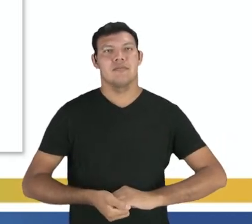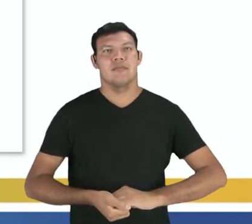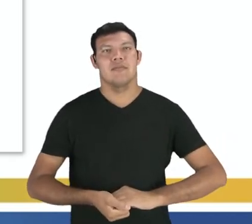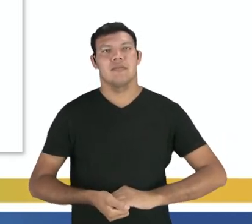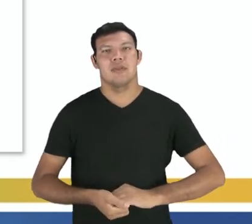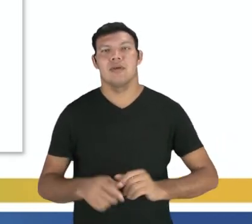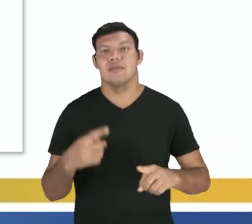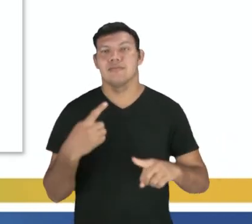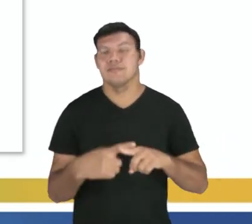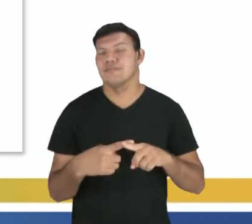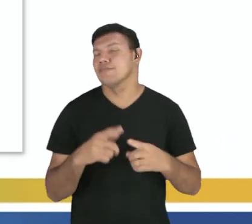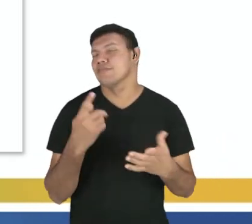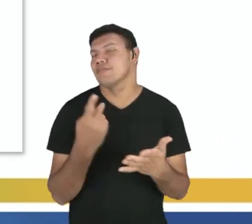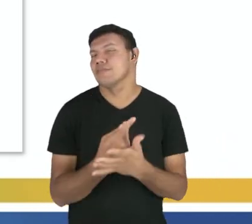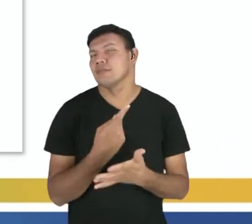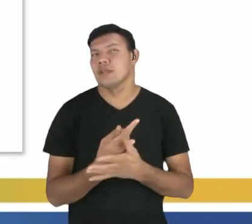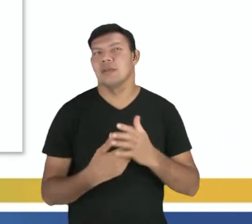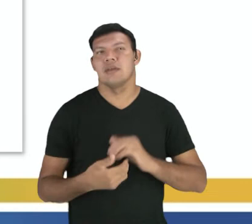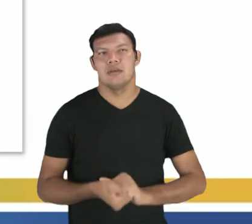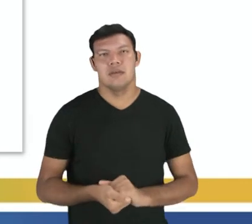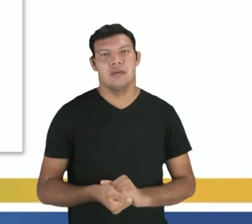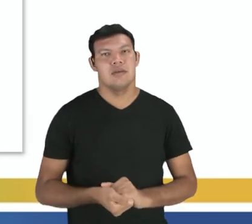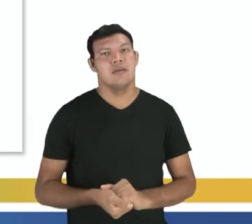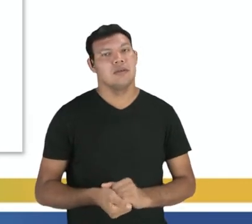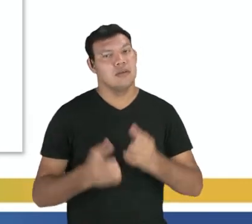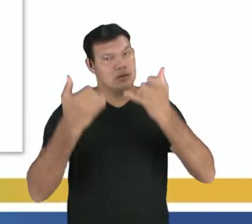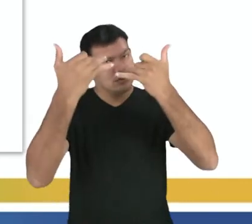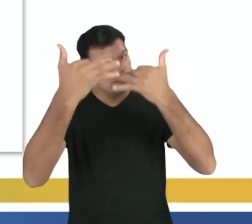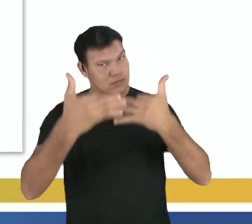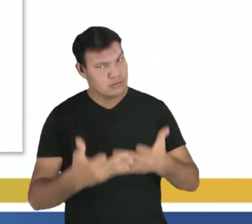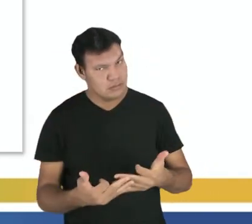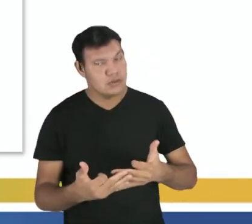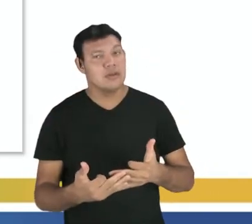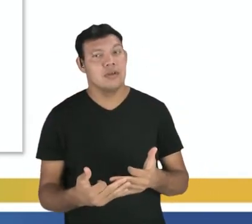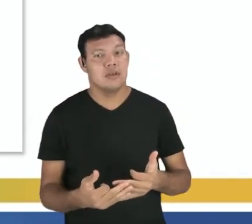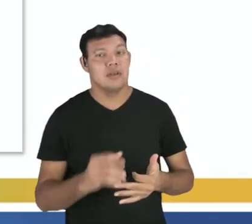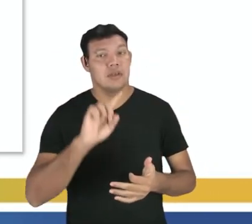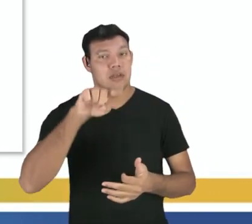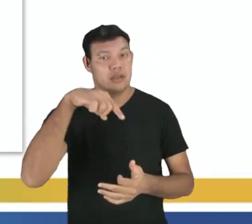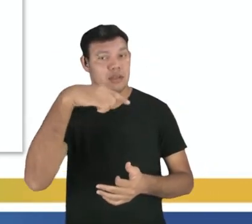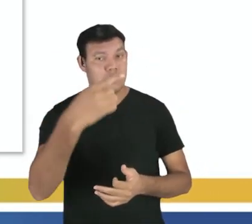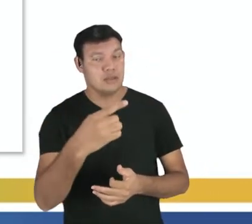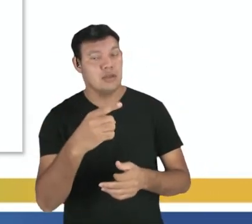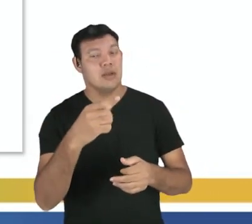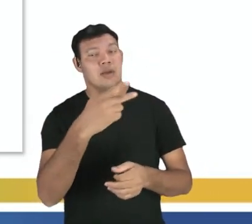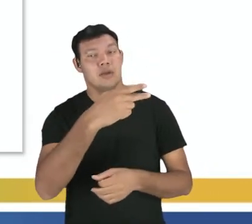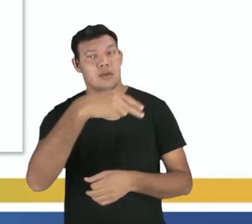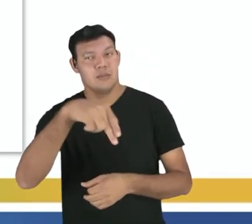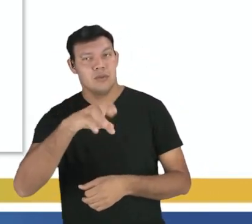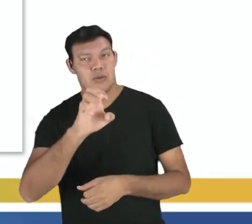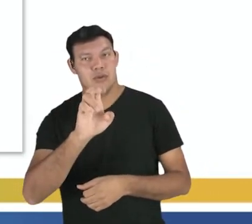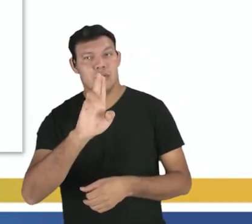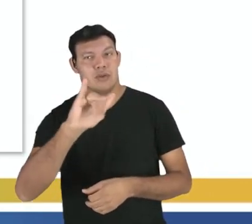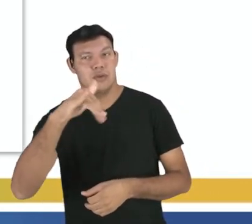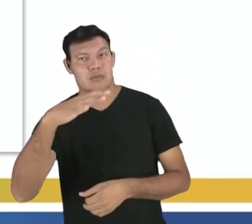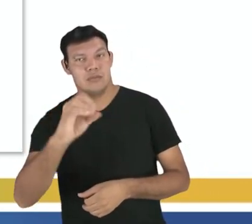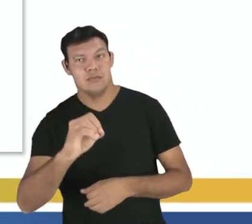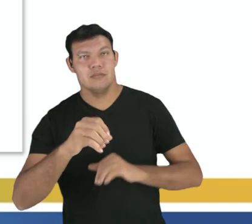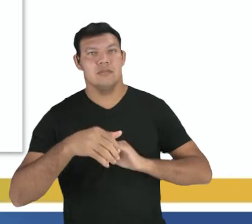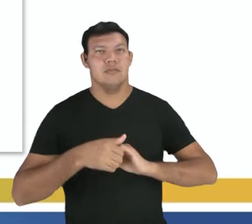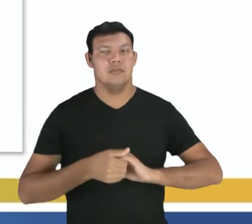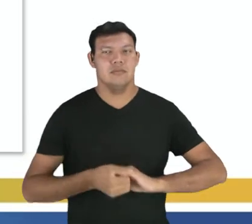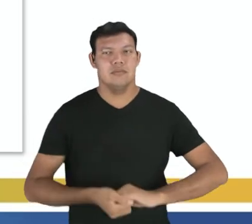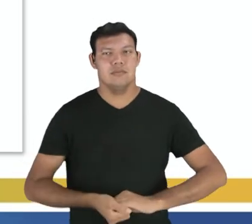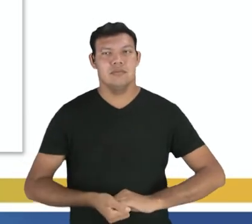Por que está errada essa letra C? O que foi dito para vocês? Que após o pronome cujo e suas variações,